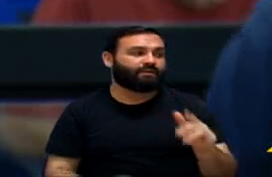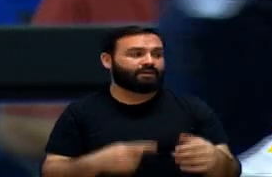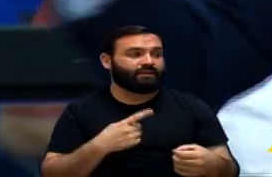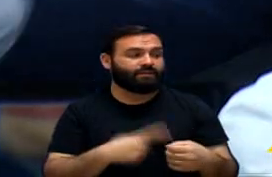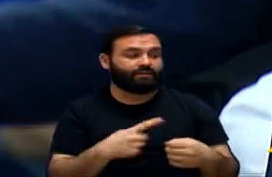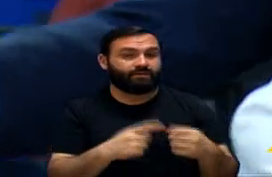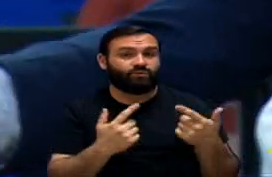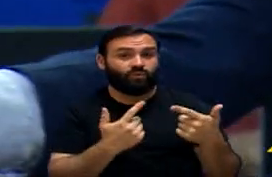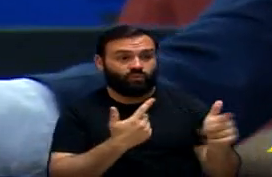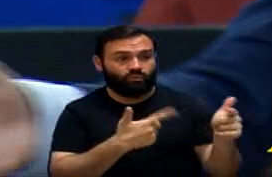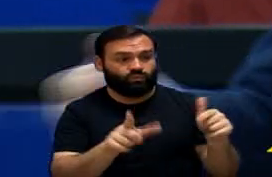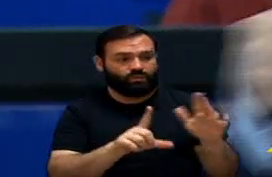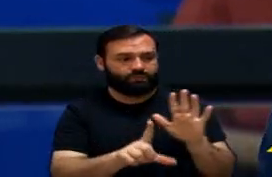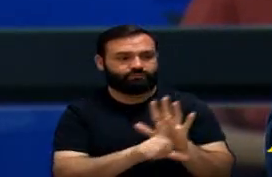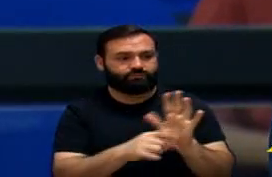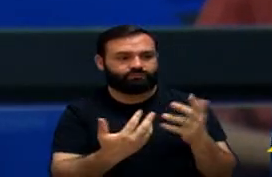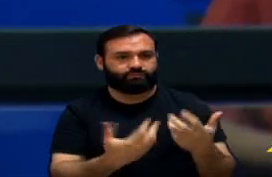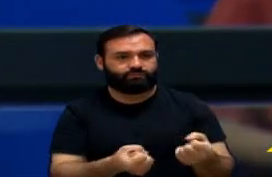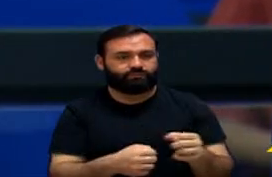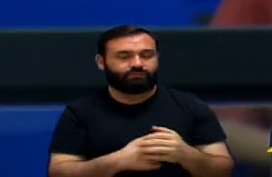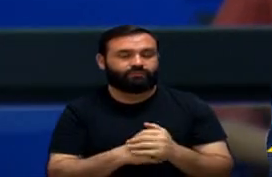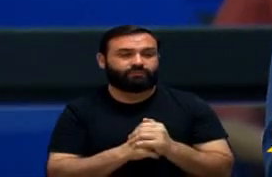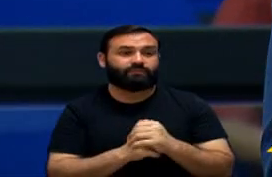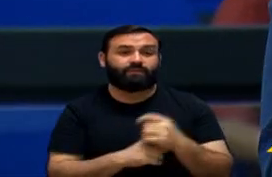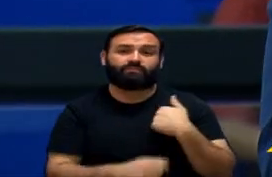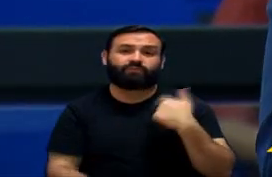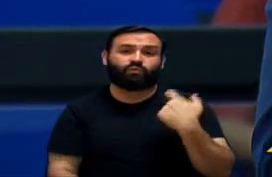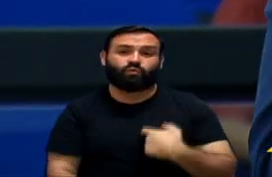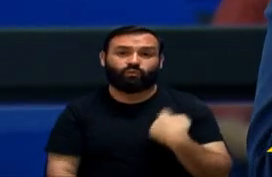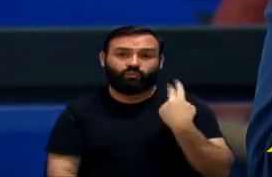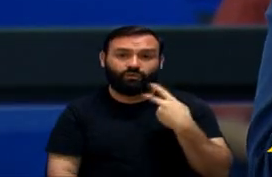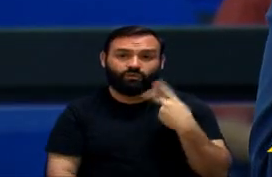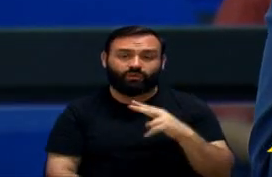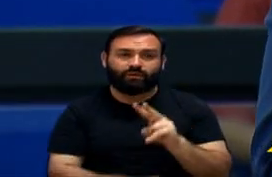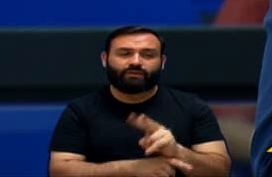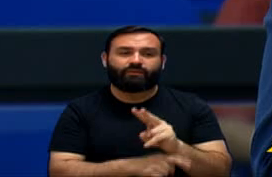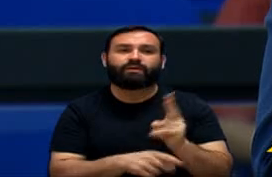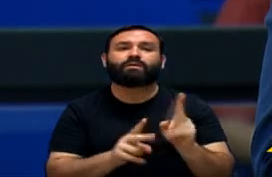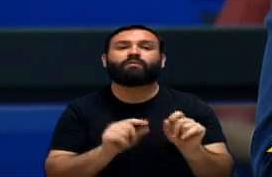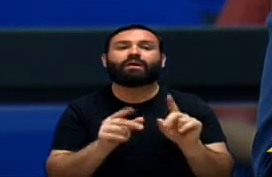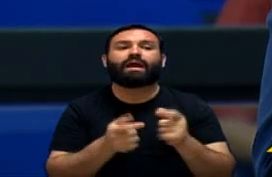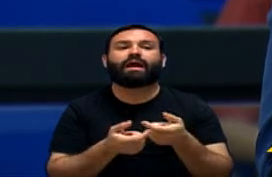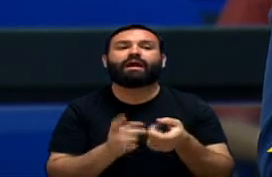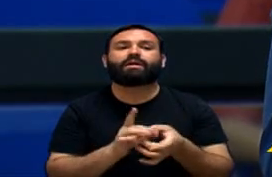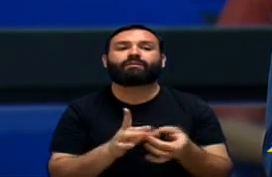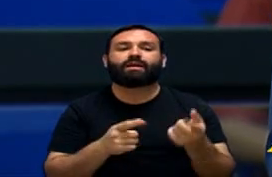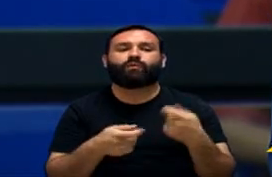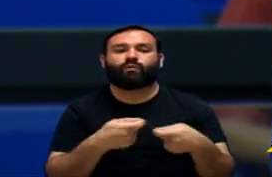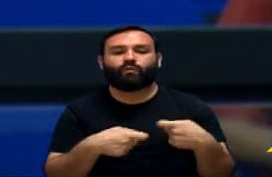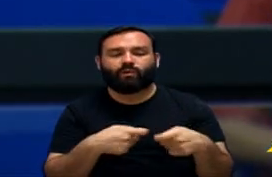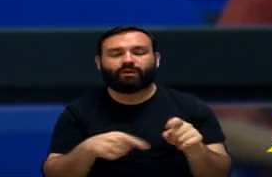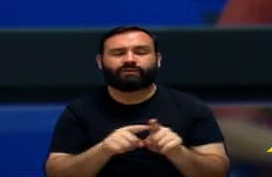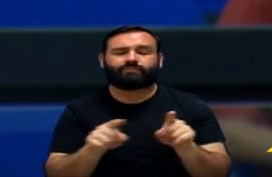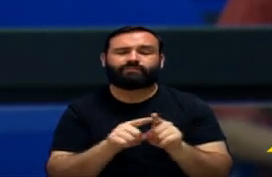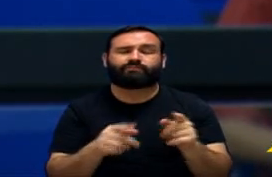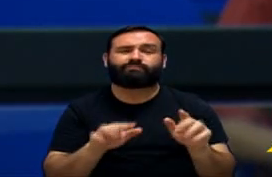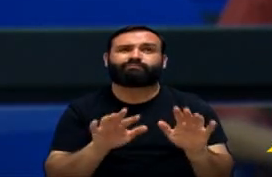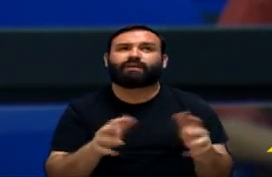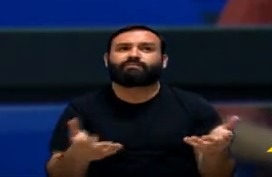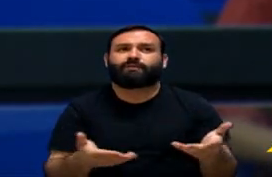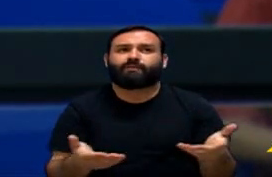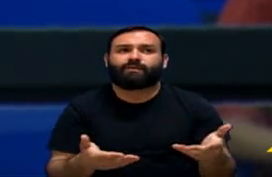que deram pela legalidade né Eu sou um vereador que defendo sempre a liberdade Econômica a livre iniciativa mas nesse